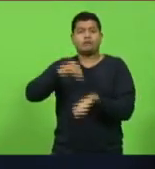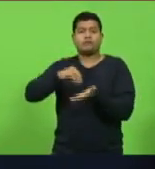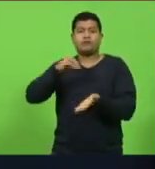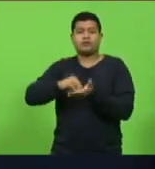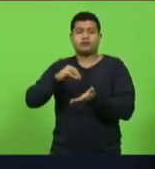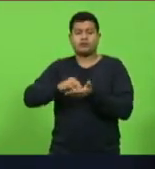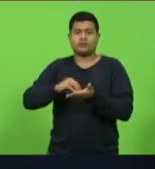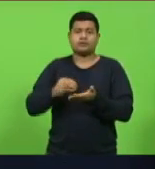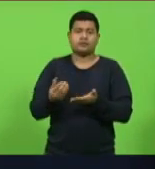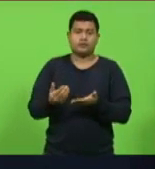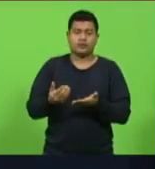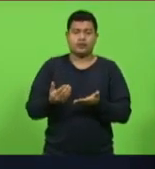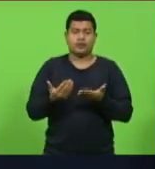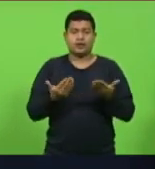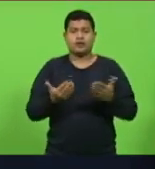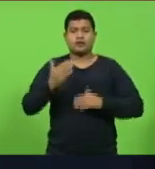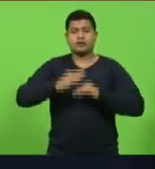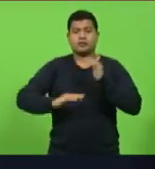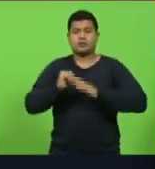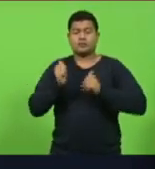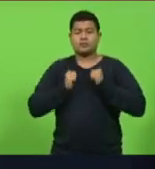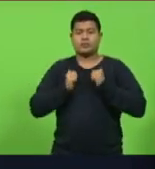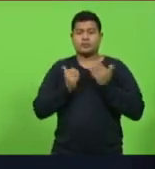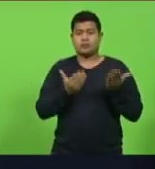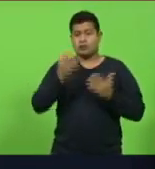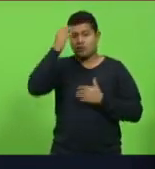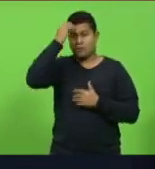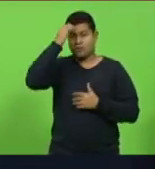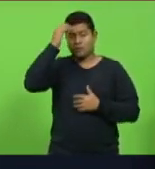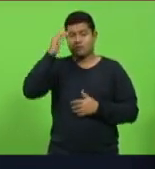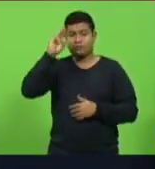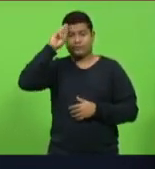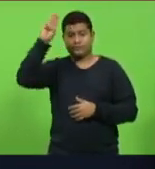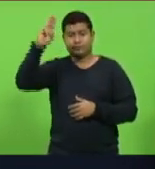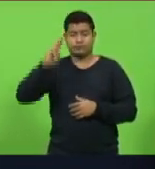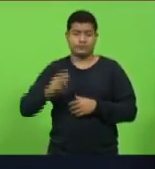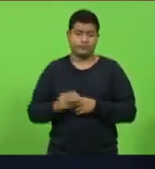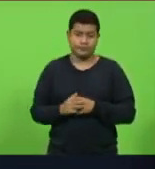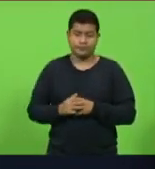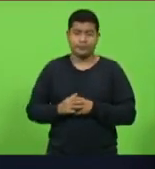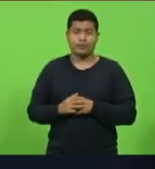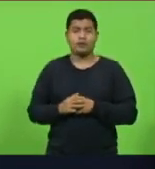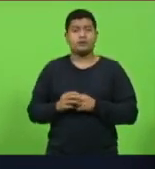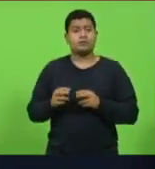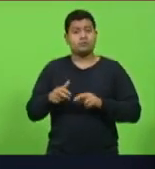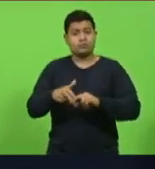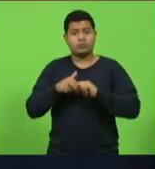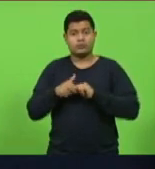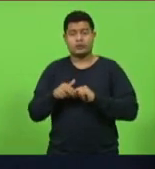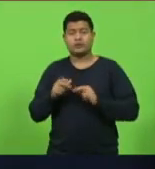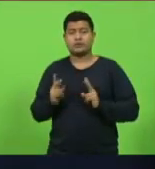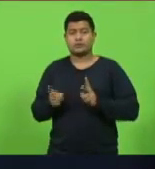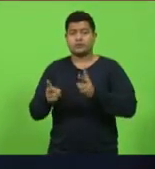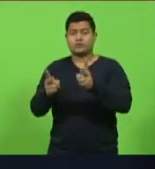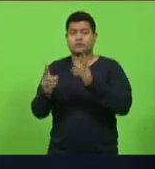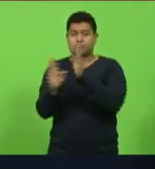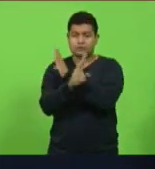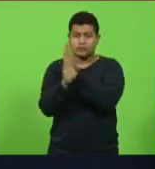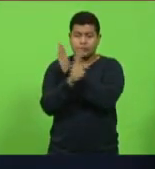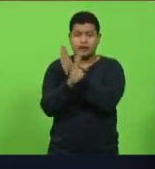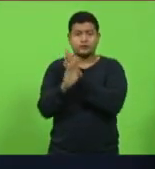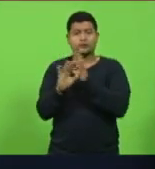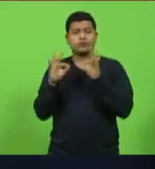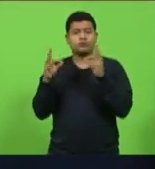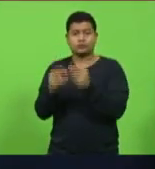do Governador Carlos Moisés por isso e ela permanece ainda no seu curso todas as investigações de